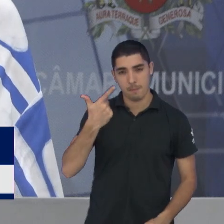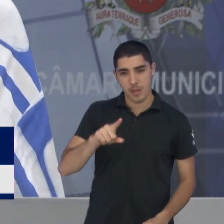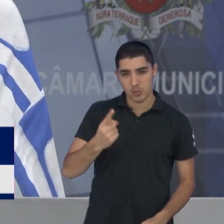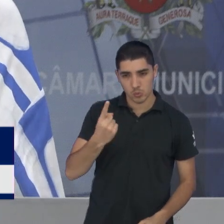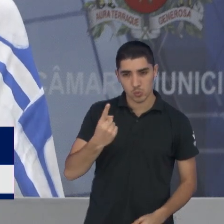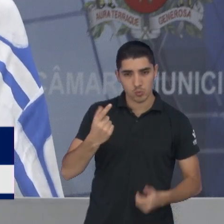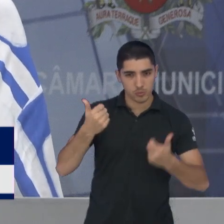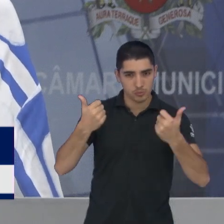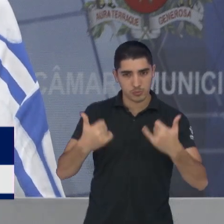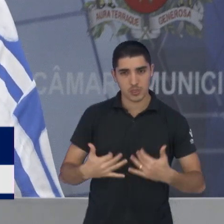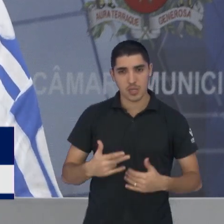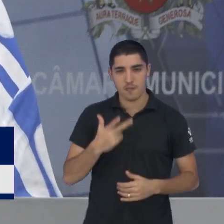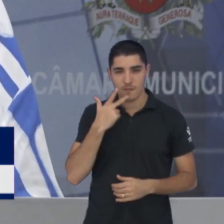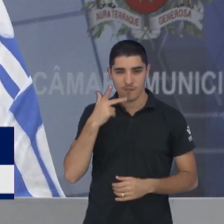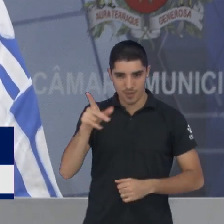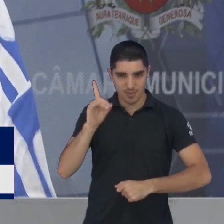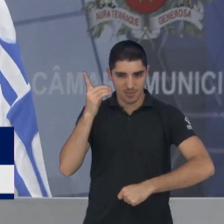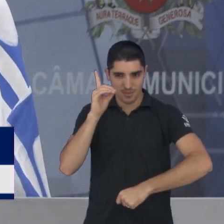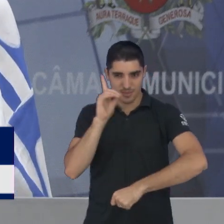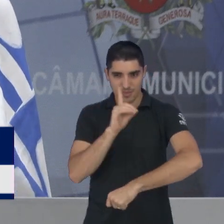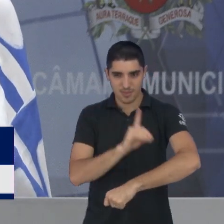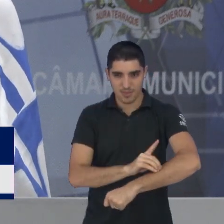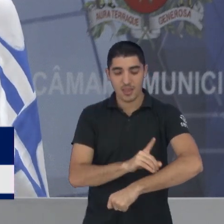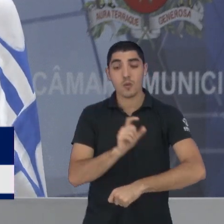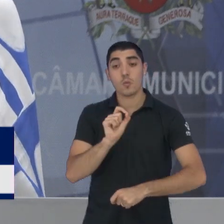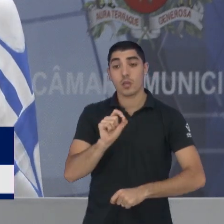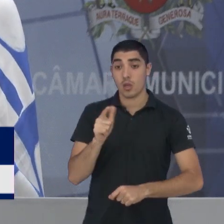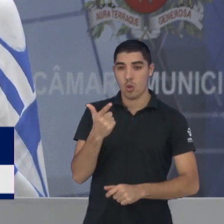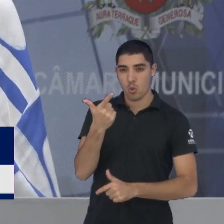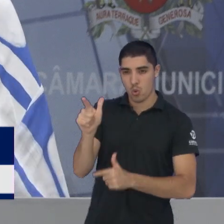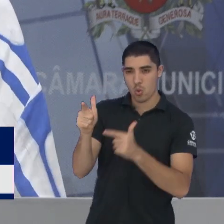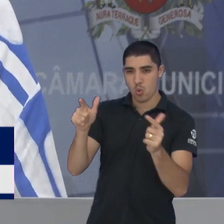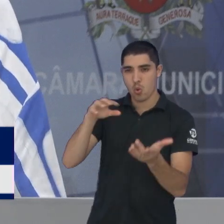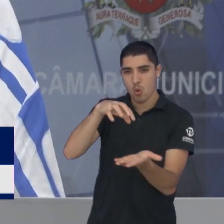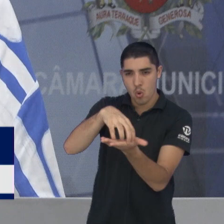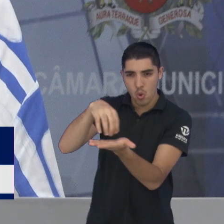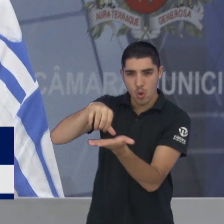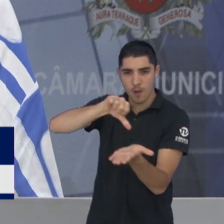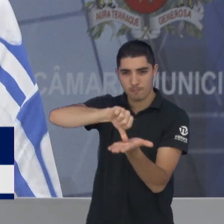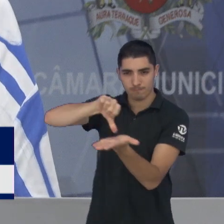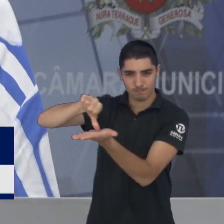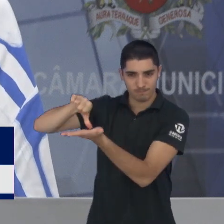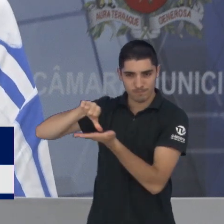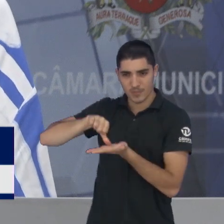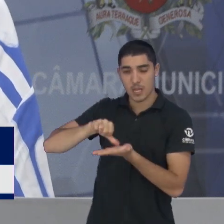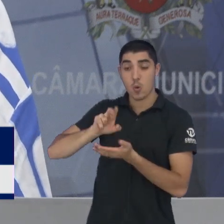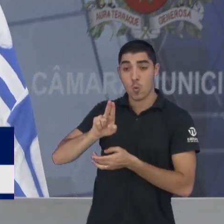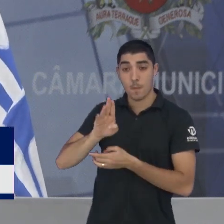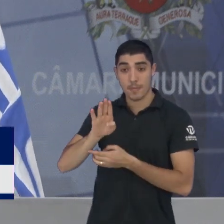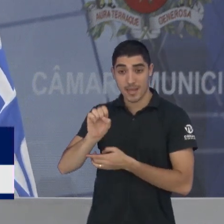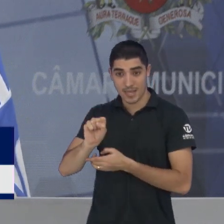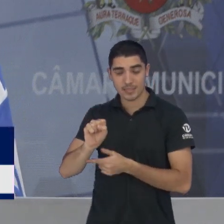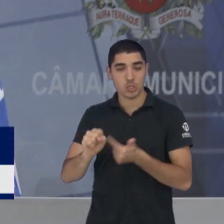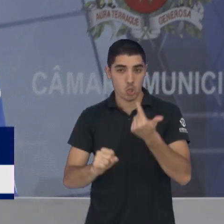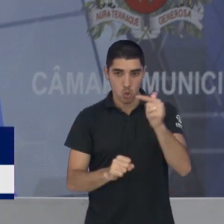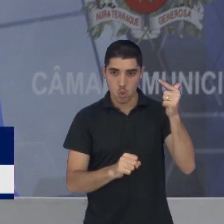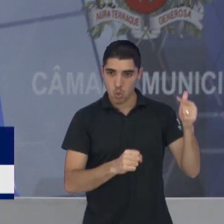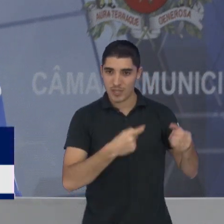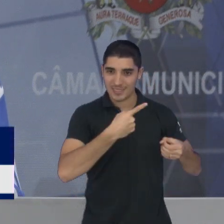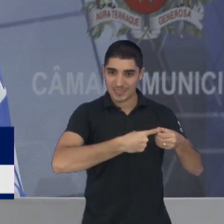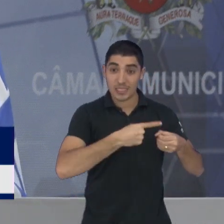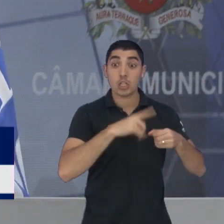dengue, que foi as outras UBSs, outras cidades, estão prorrogando o horário